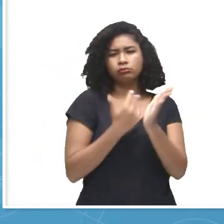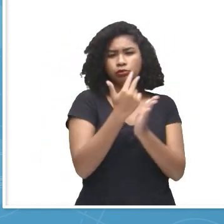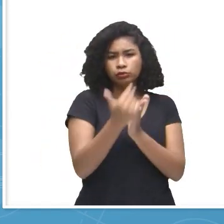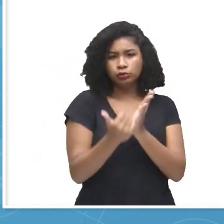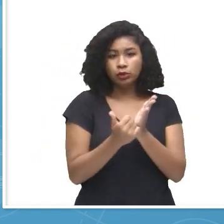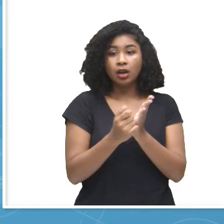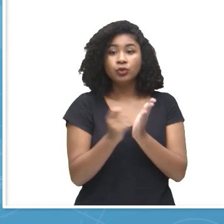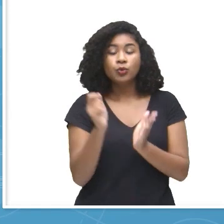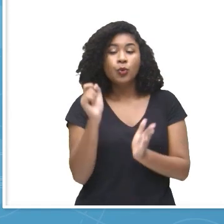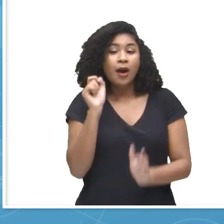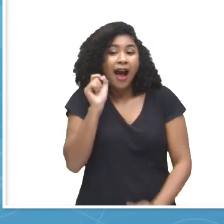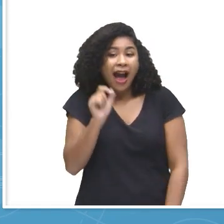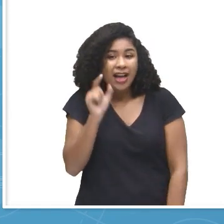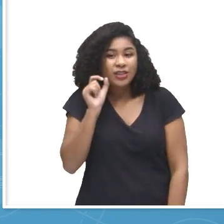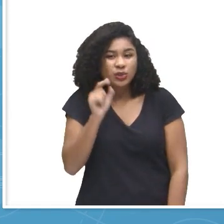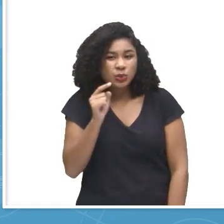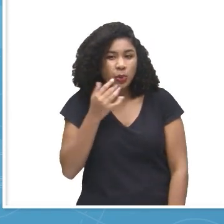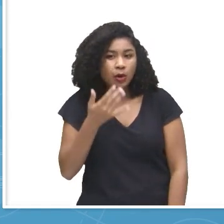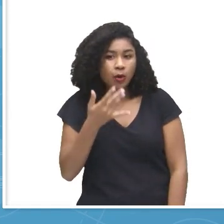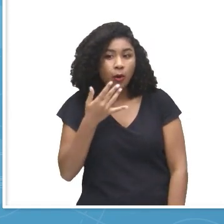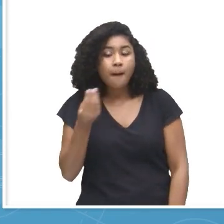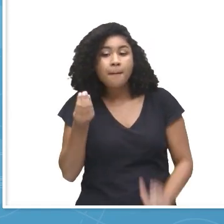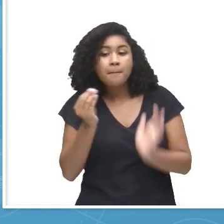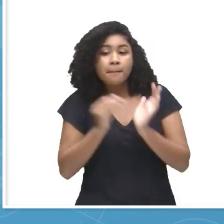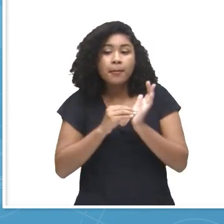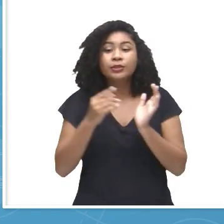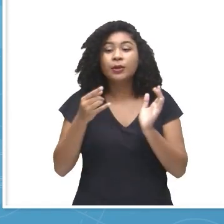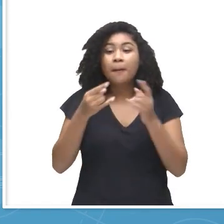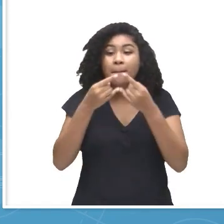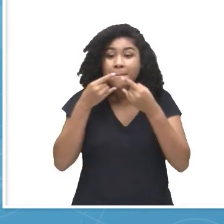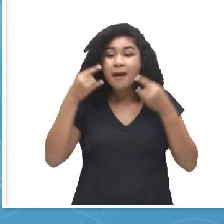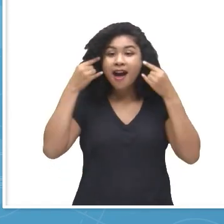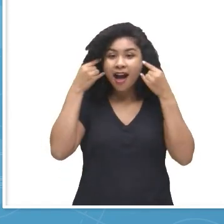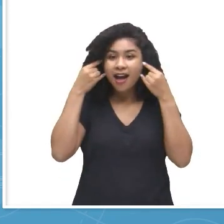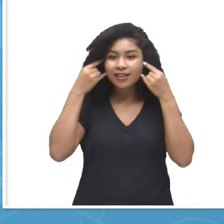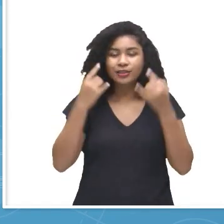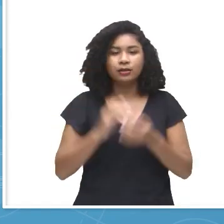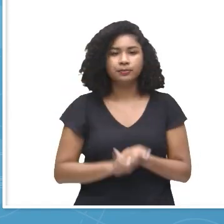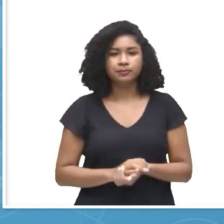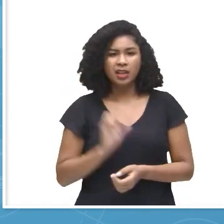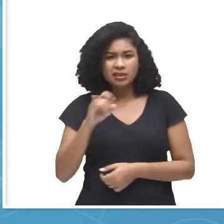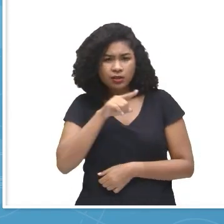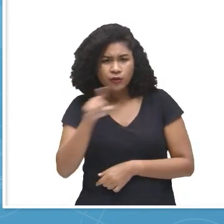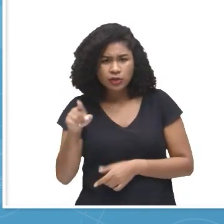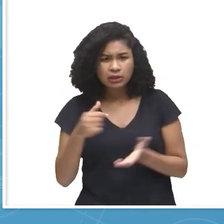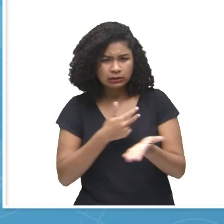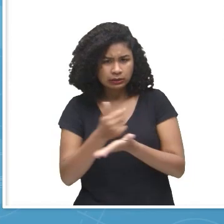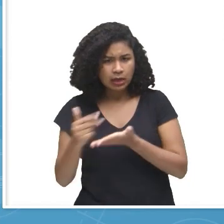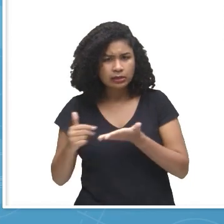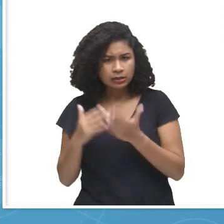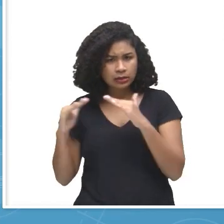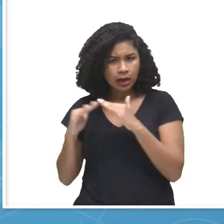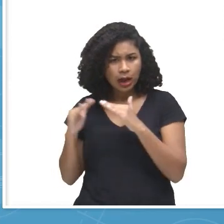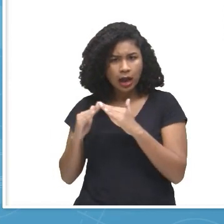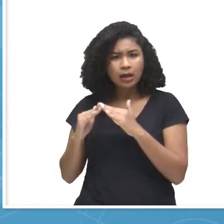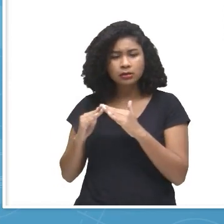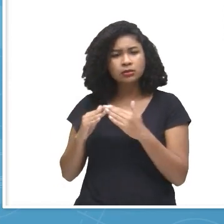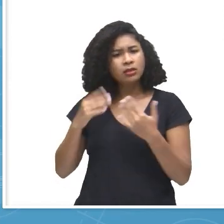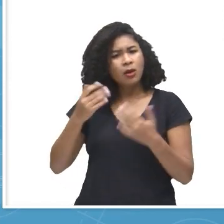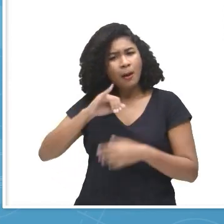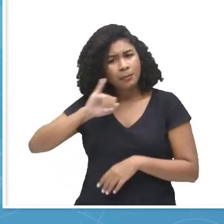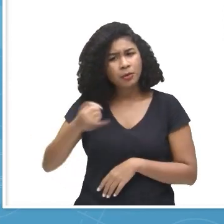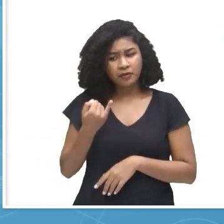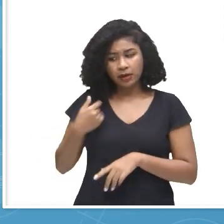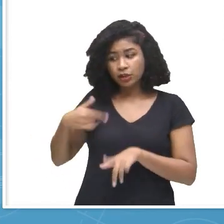as máscaras. Gente, que incrível! Gente, aproveita se vocês fizerem esses desenhos. Quem tiver rede social, tira uma foto